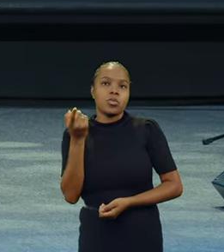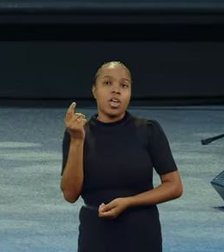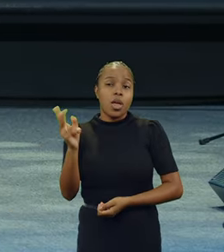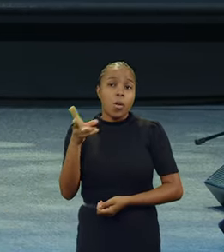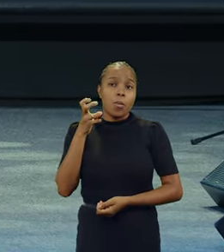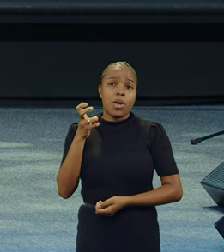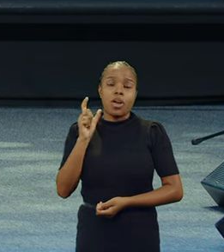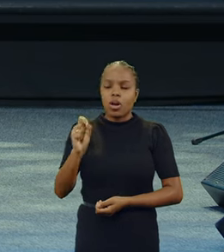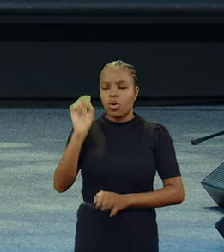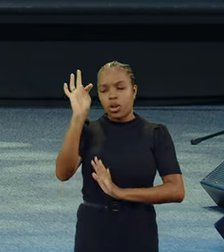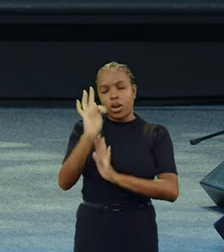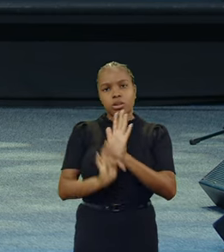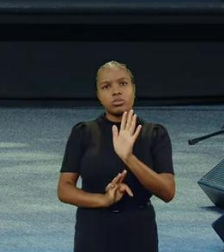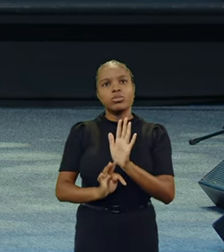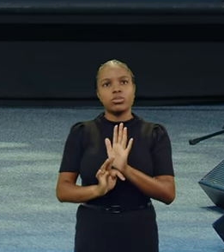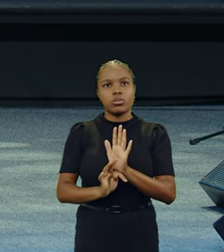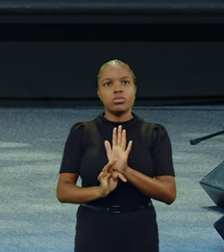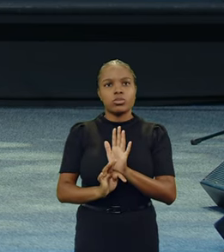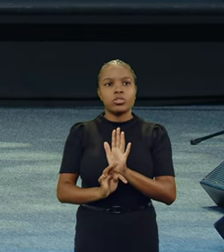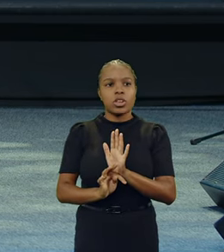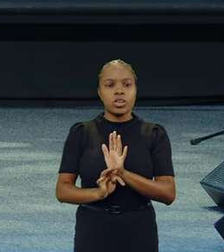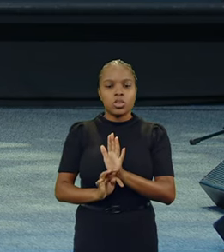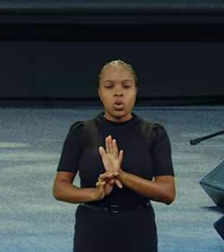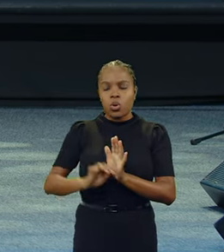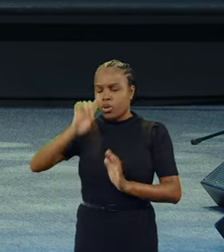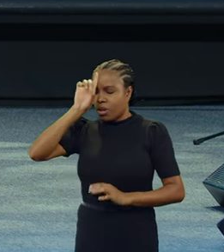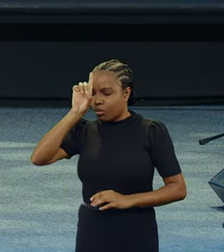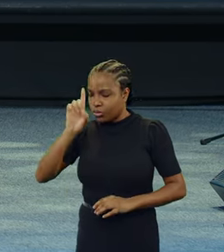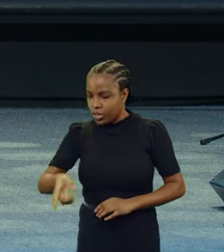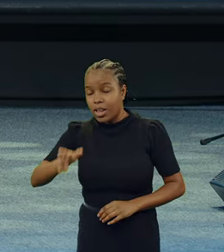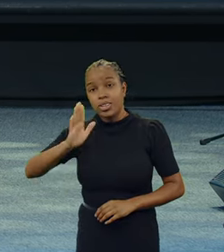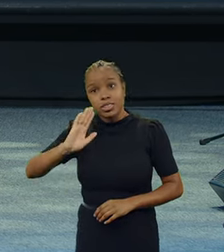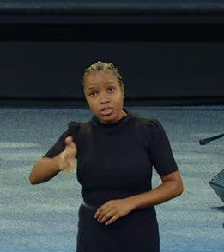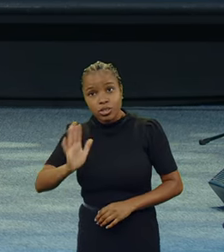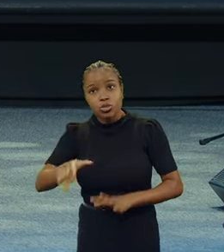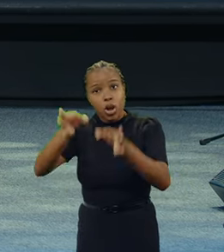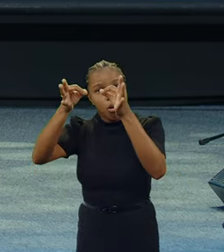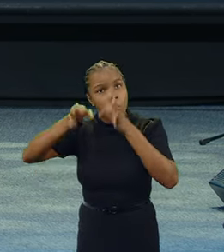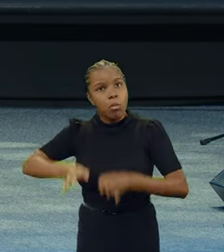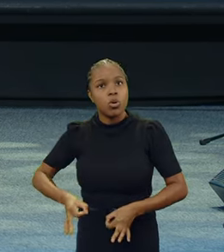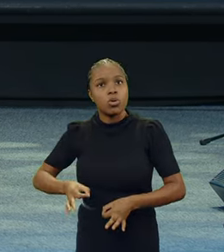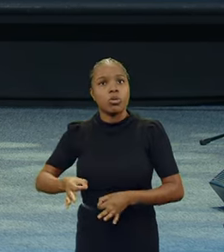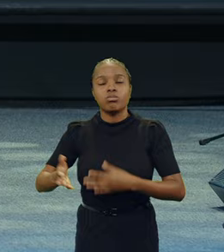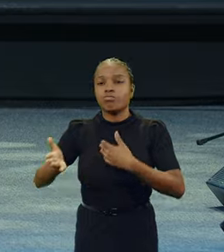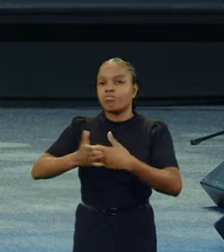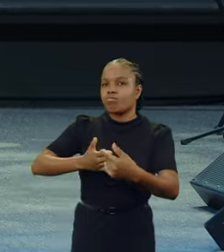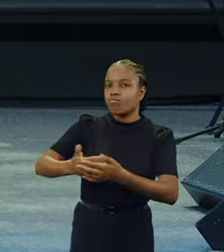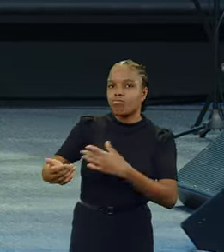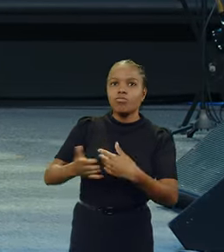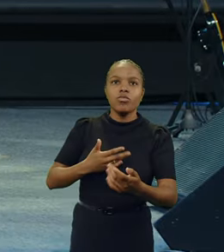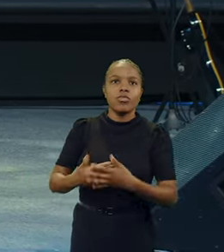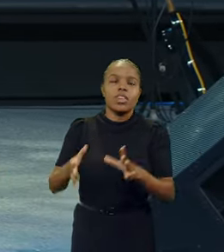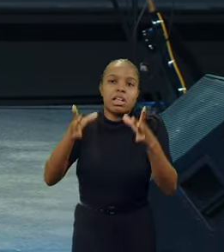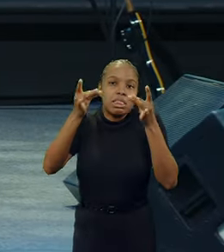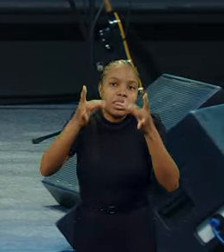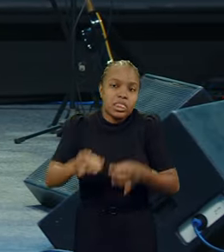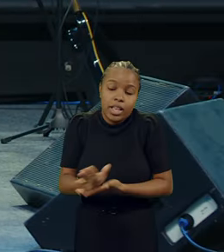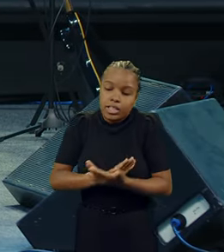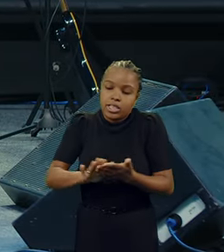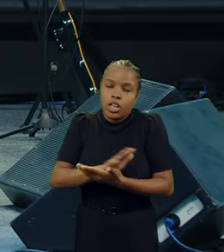Percebe-se nesse texto que a sentença já havia sido decretada, não importando nenhum detalhe.